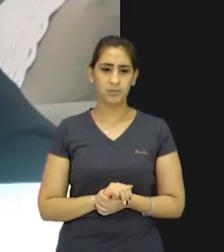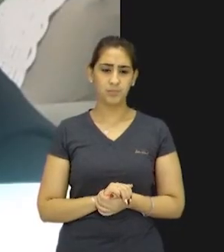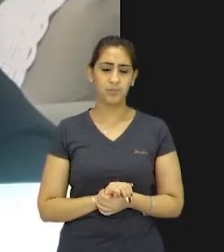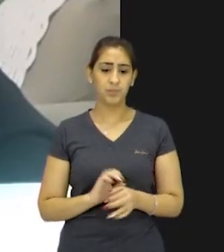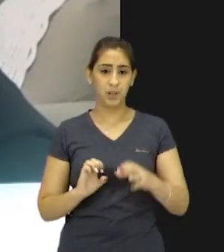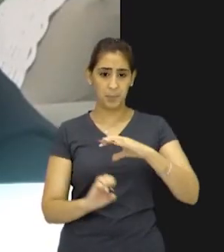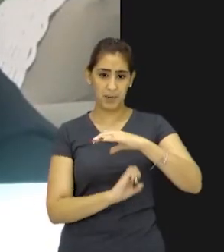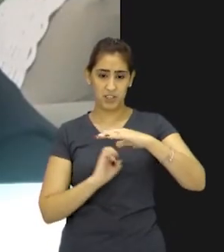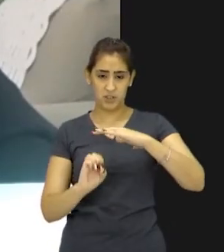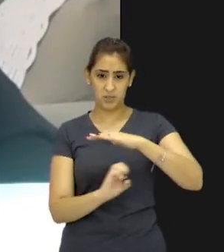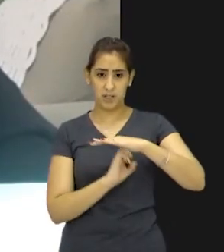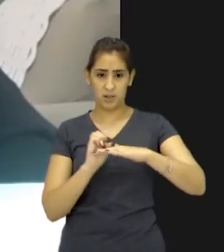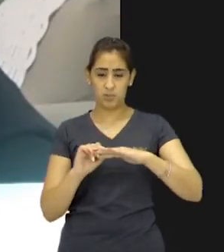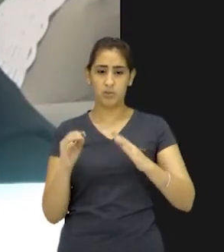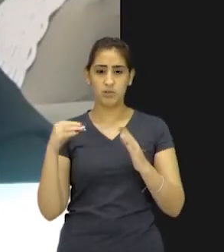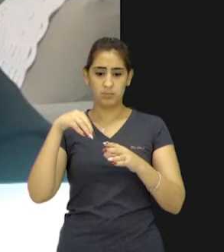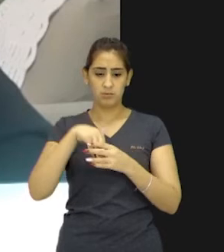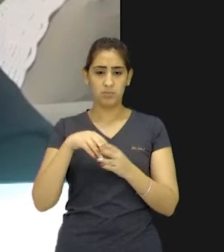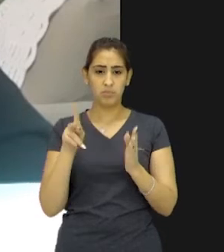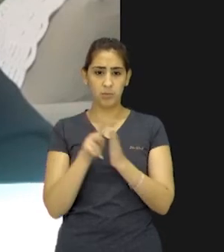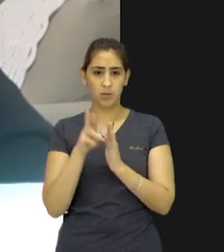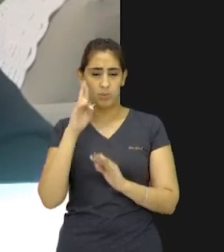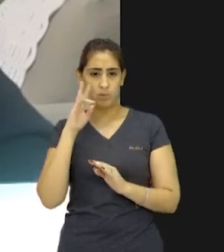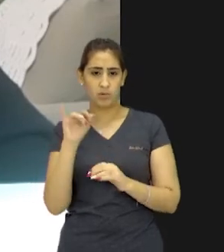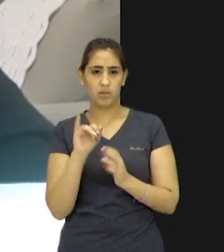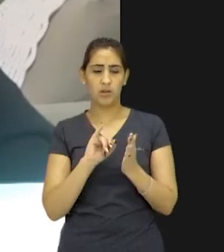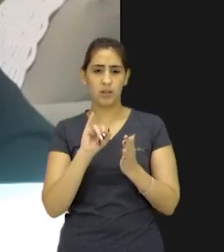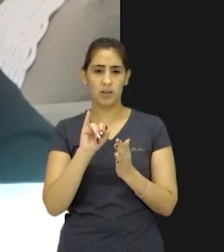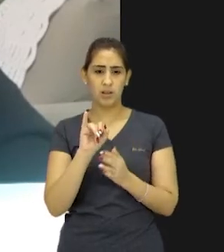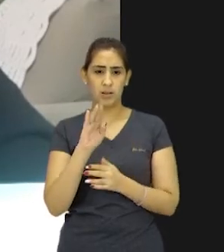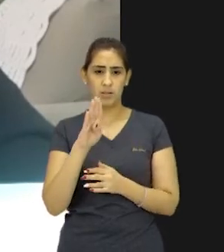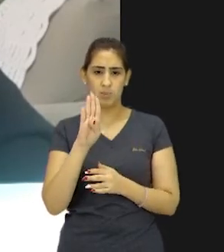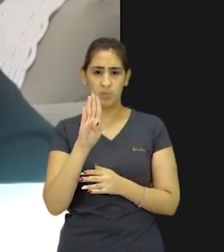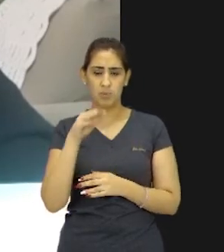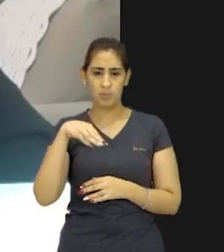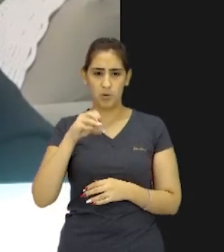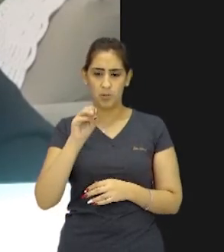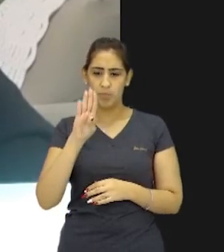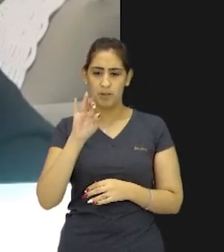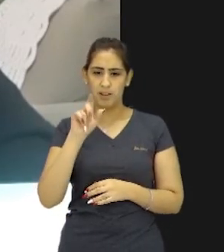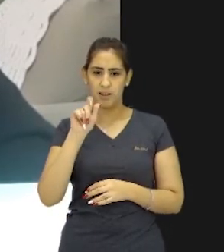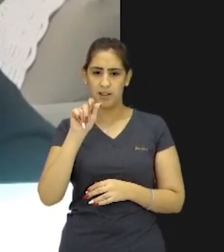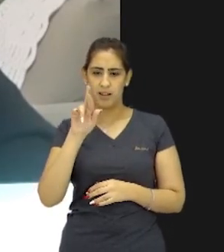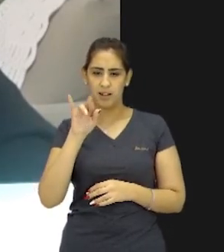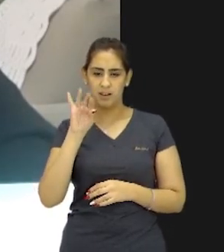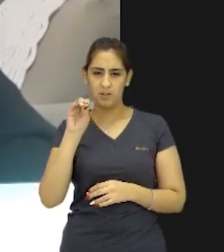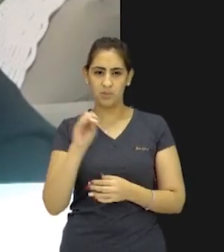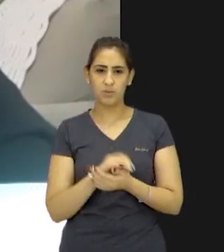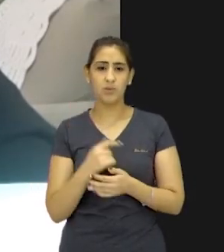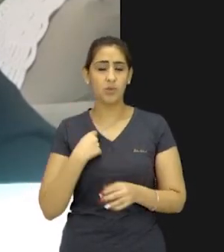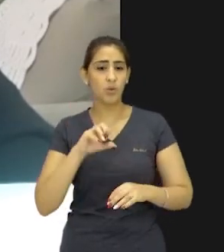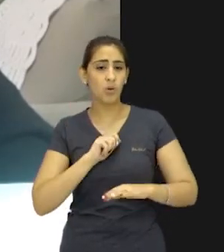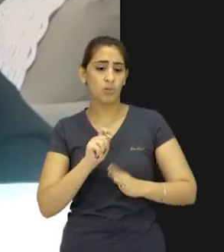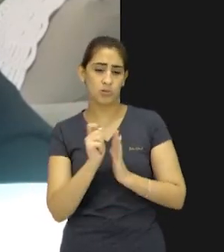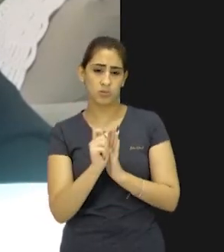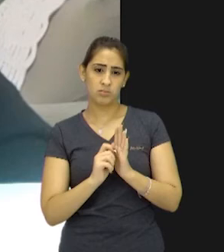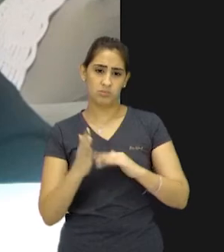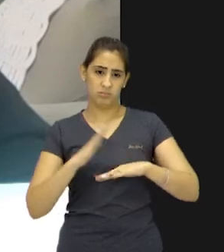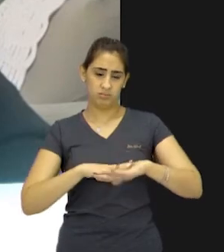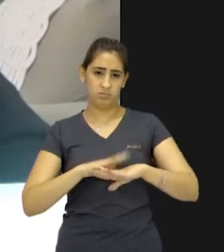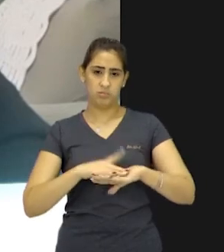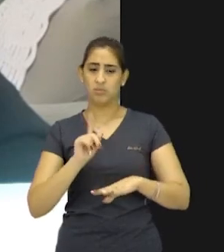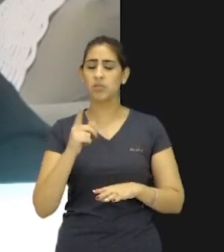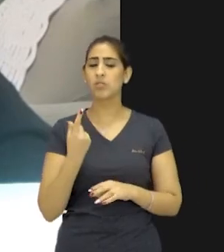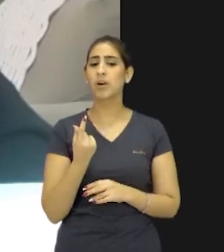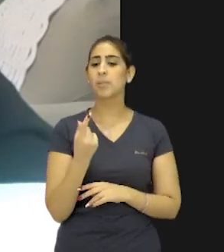empreendimentos imobiliários, né? Agora, o que eu gosto mesmo é de desenhar na mão e pintar na mão, né? Que aí eu vou ficar